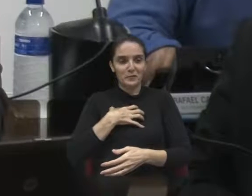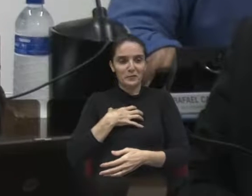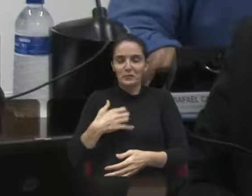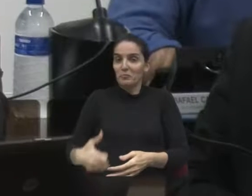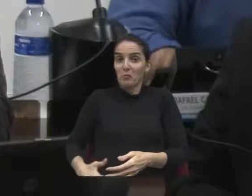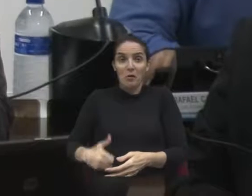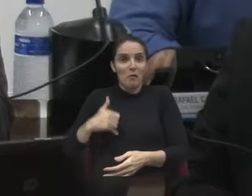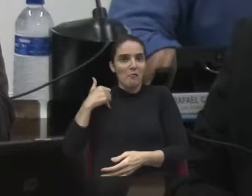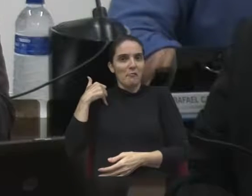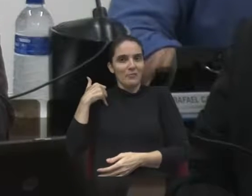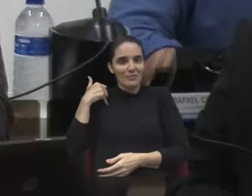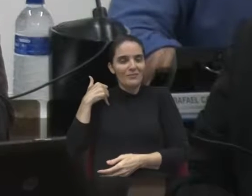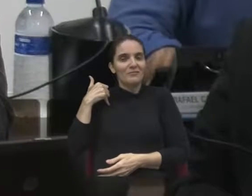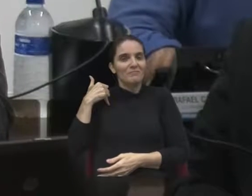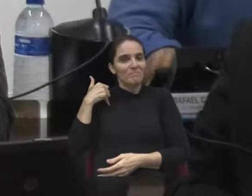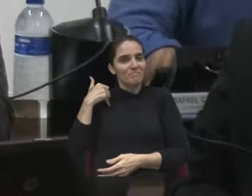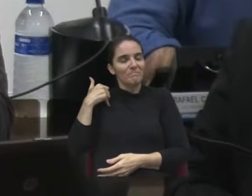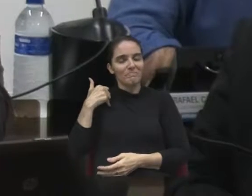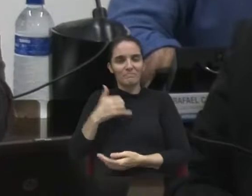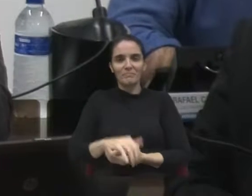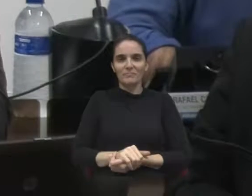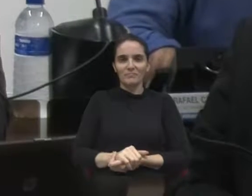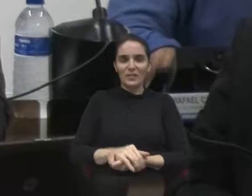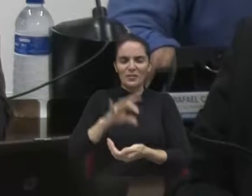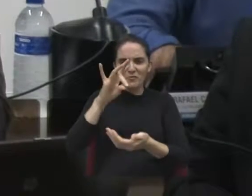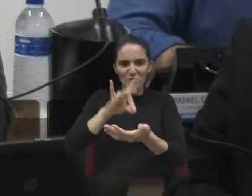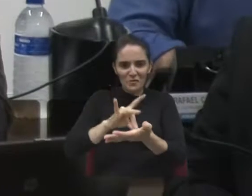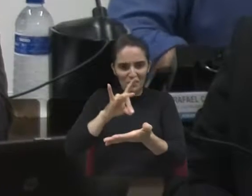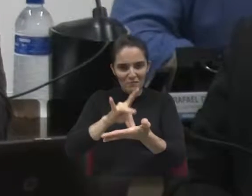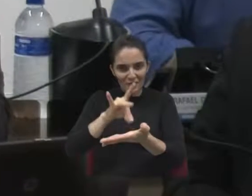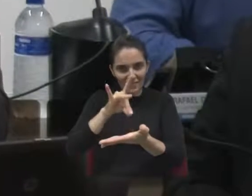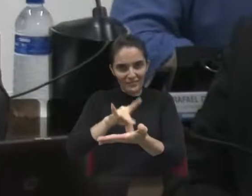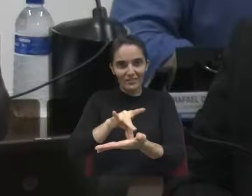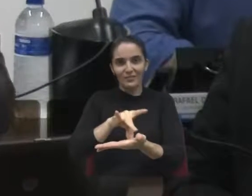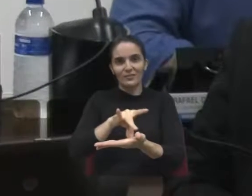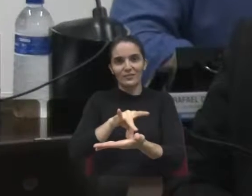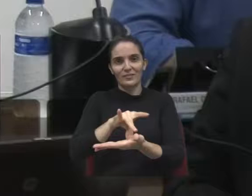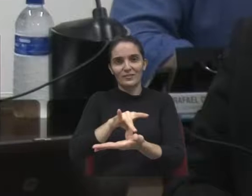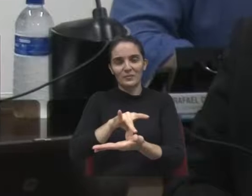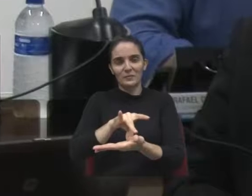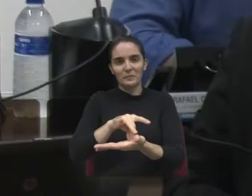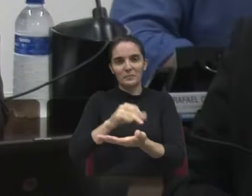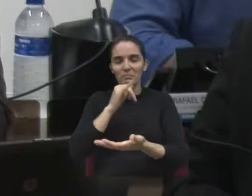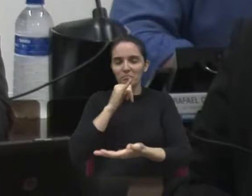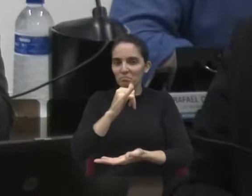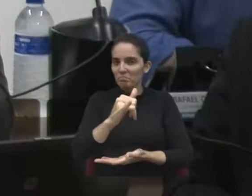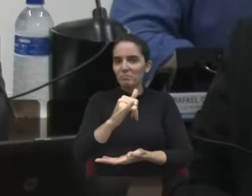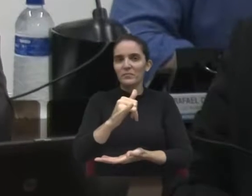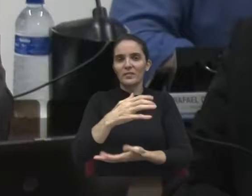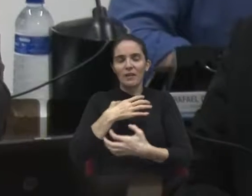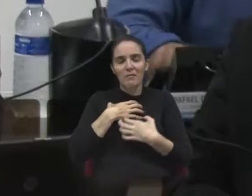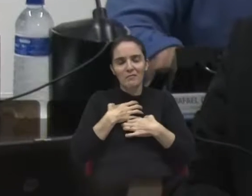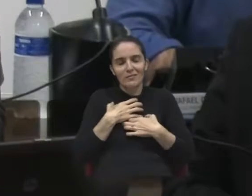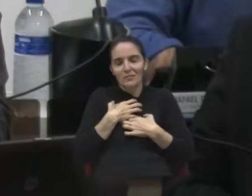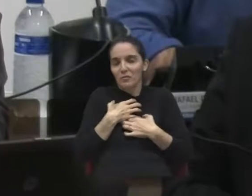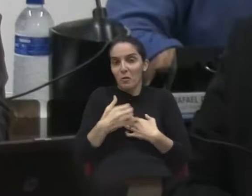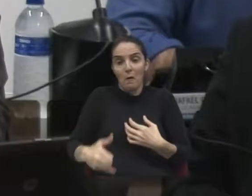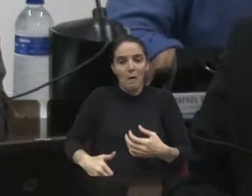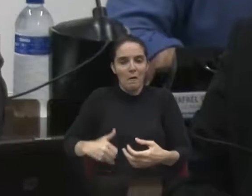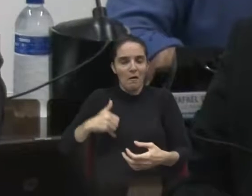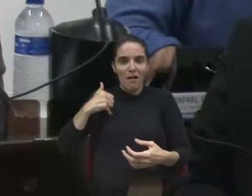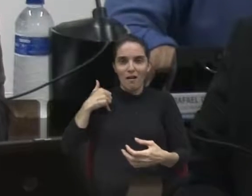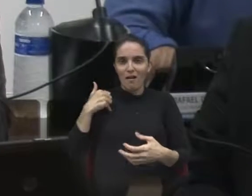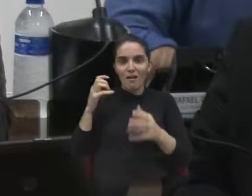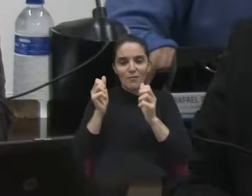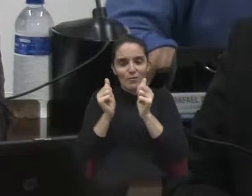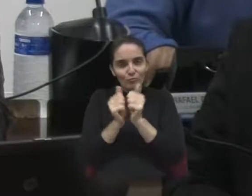Então, gostaria realmente de dizer essas palavras a você, porque nos sentimos orgulhosos de poder participar desse